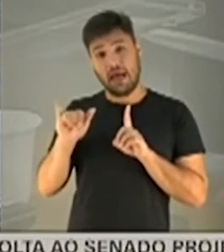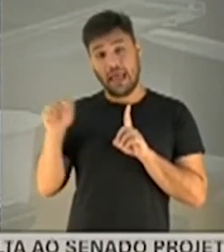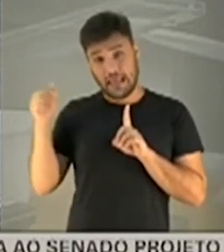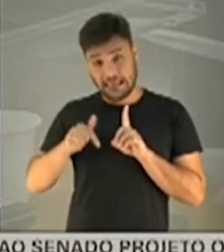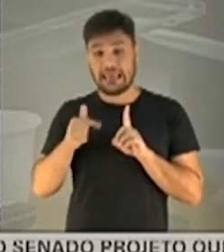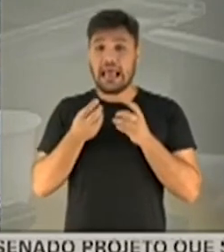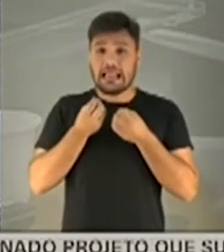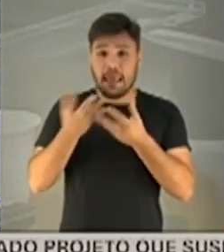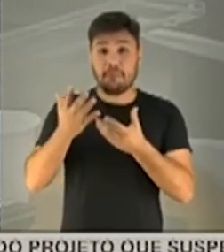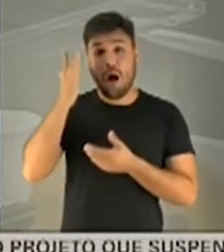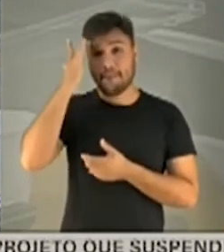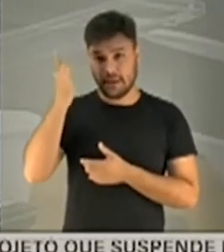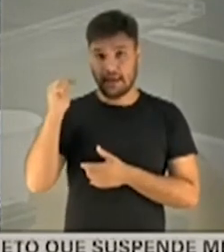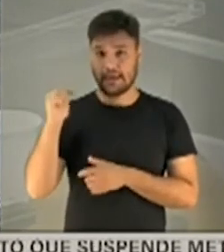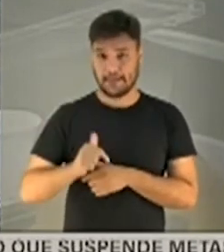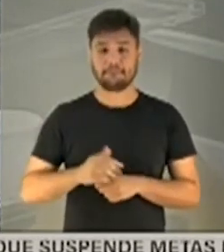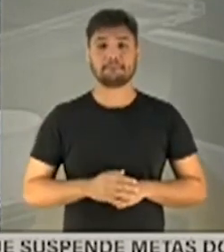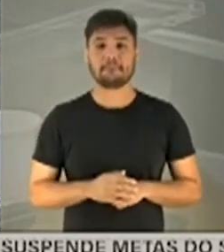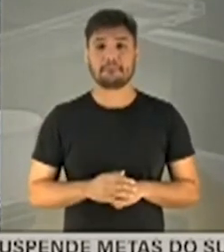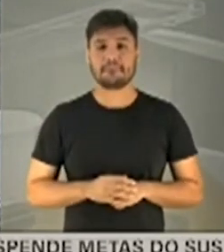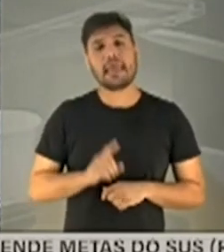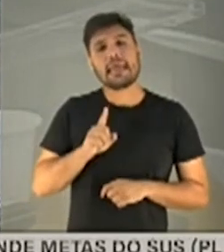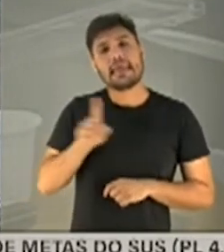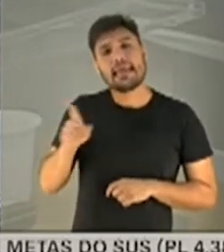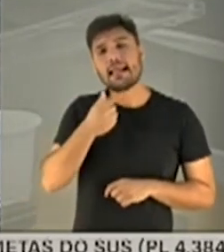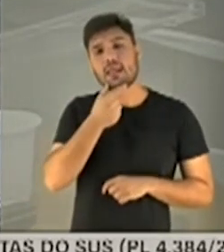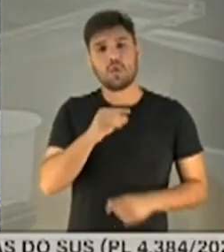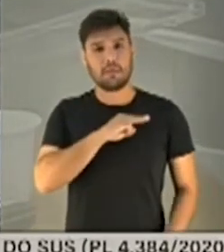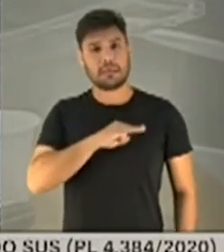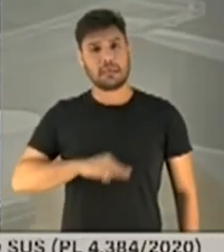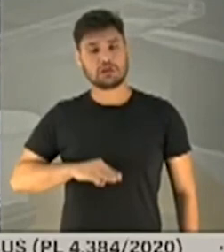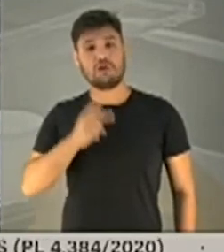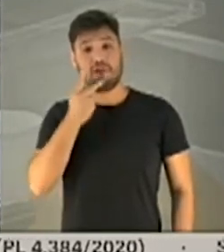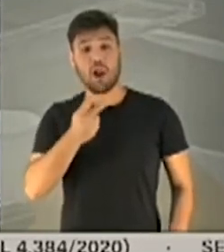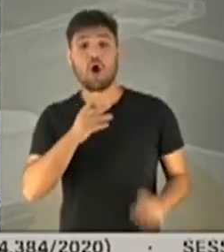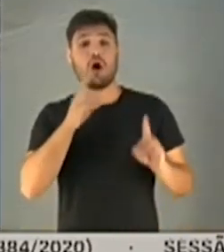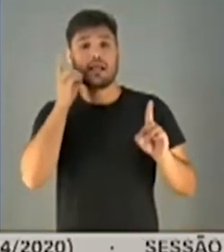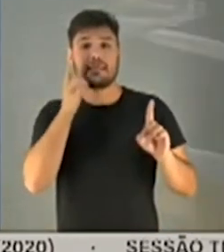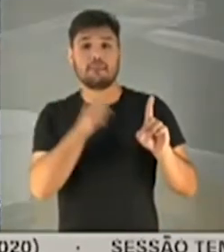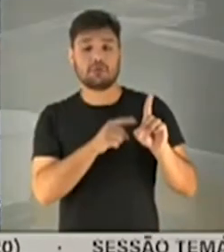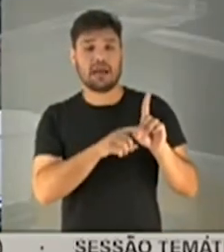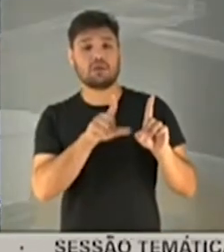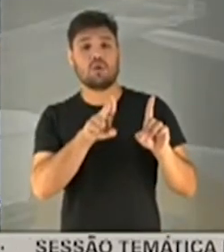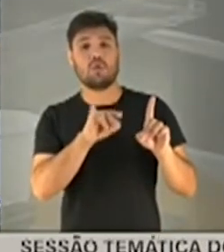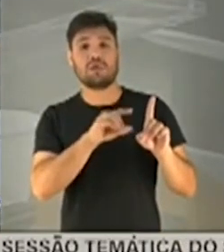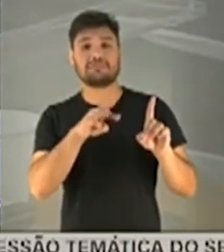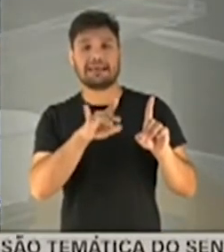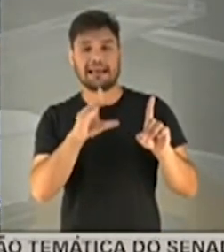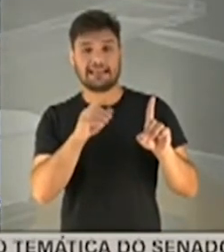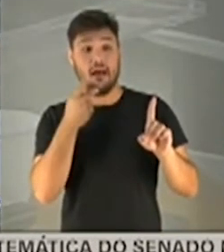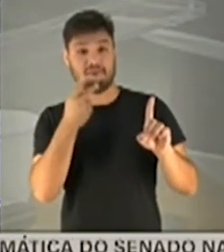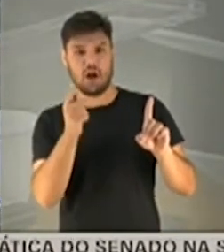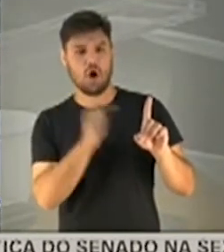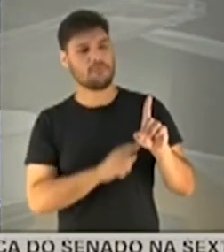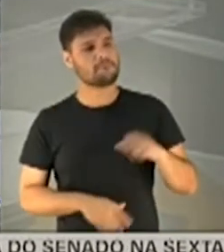aqui amanhã. Chegou a um ponto que ele disse, dirigindo-se ao deputado Luiz Miranda, deputado Luiz Miranda,